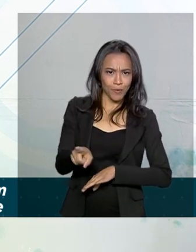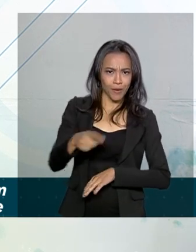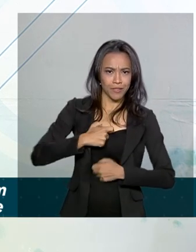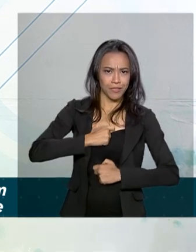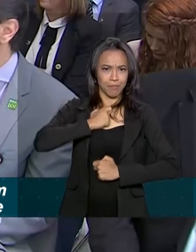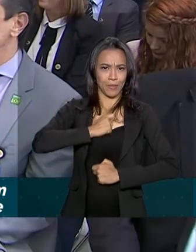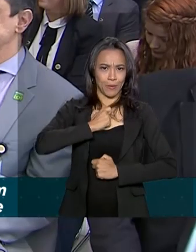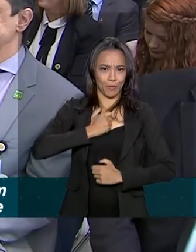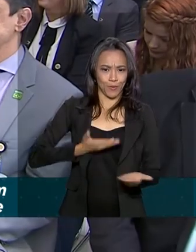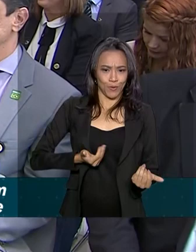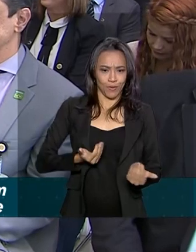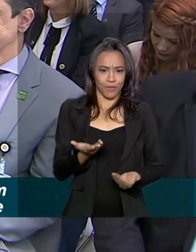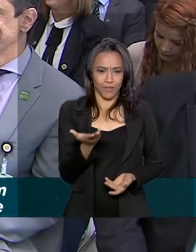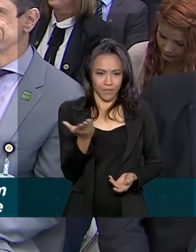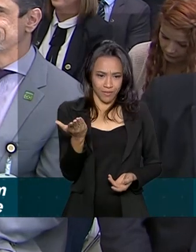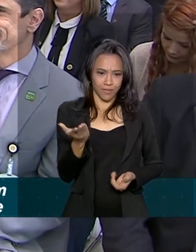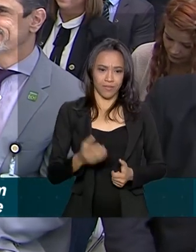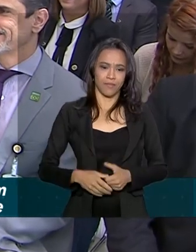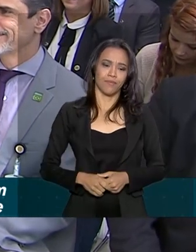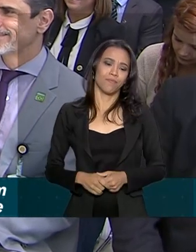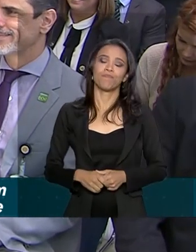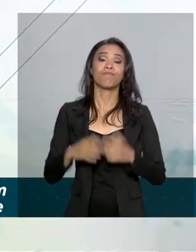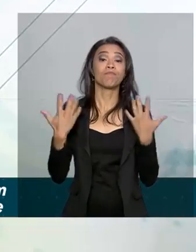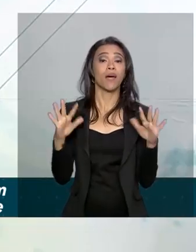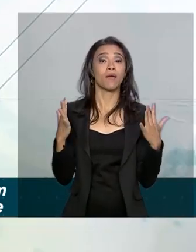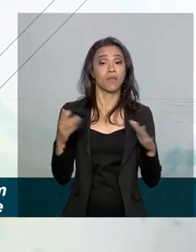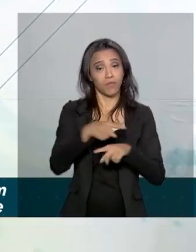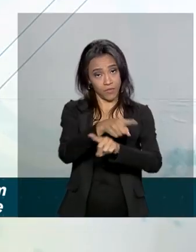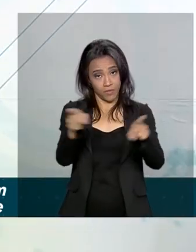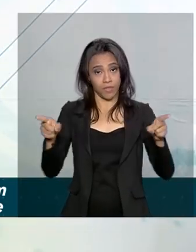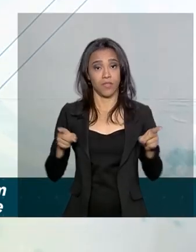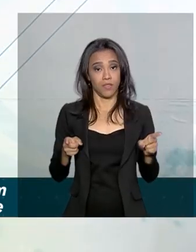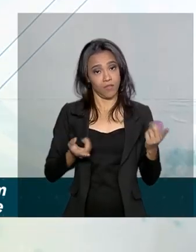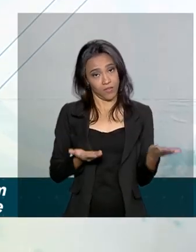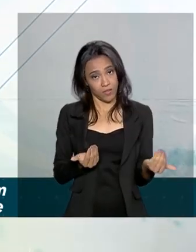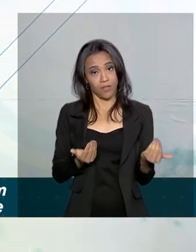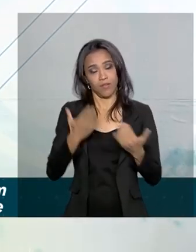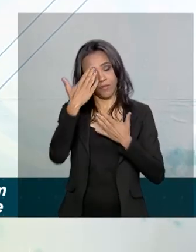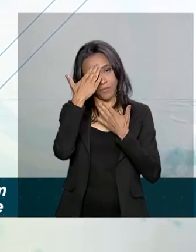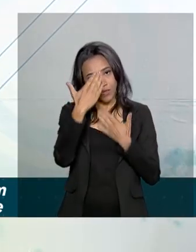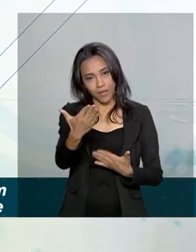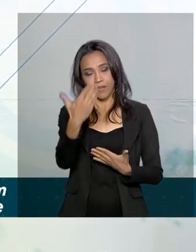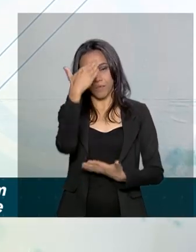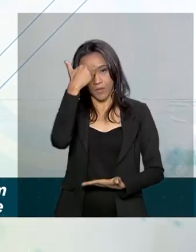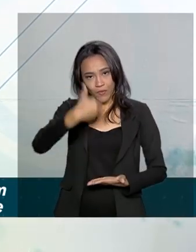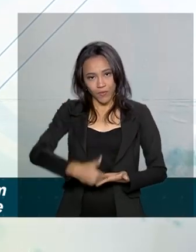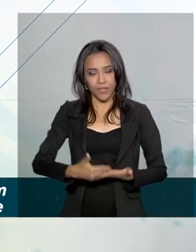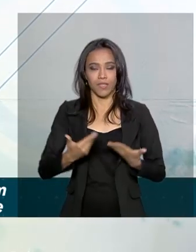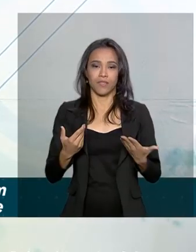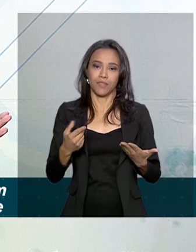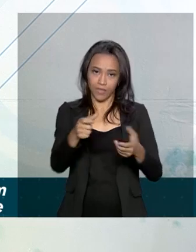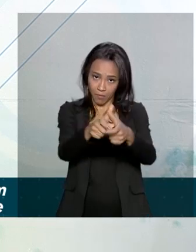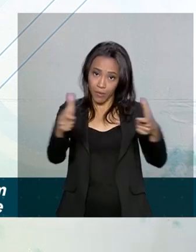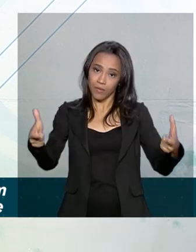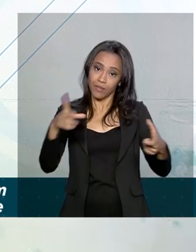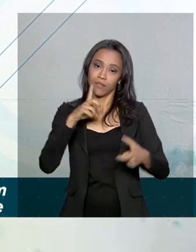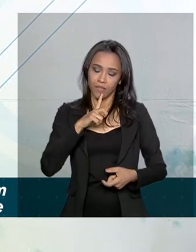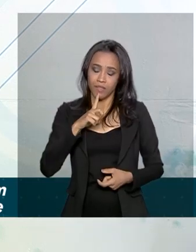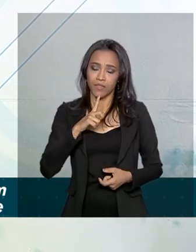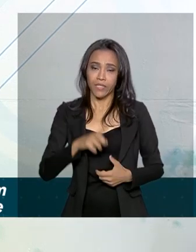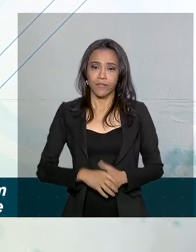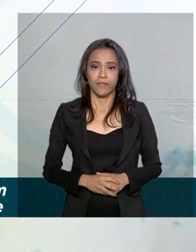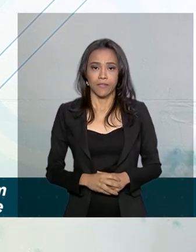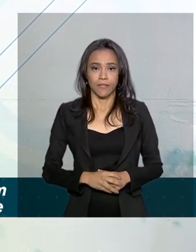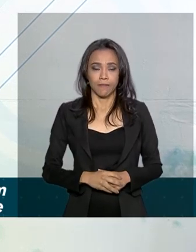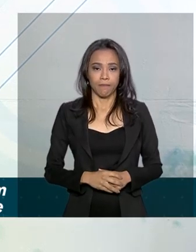aqui. Tá certo. Então, parabéns a vocês. Obrigado pela confiança que grande parte de vocês teve